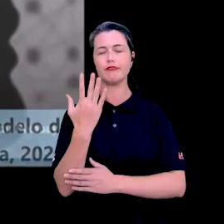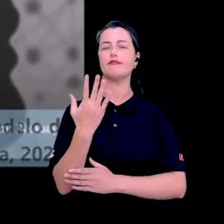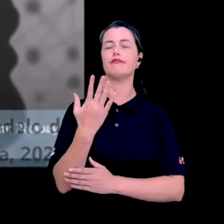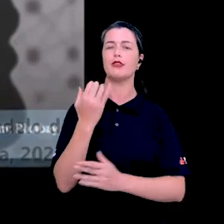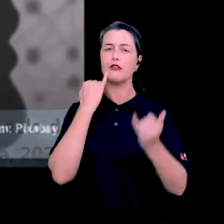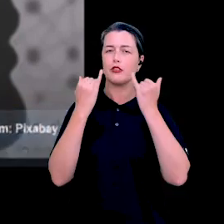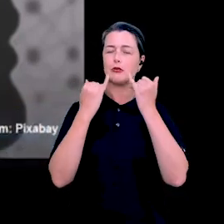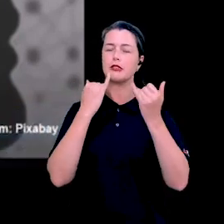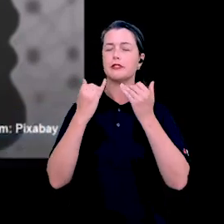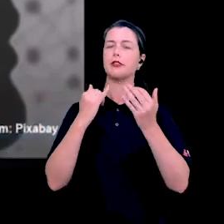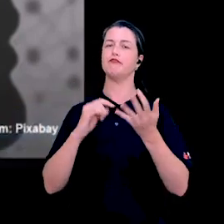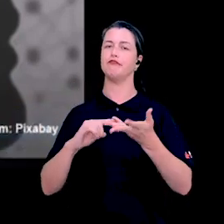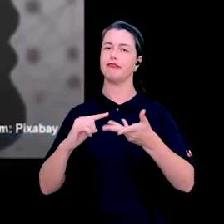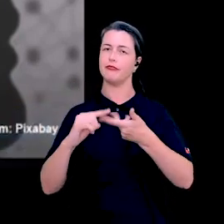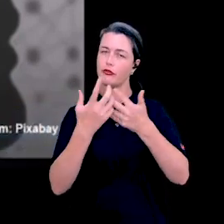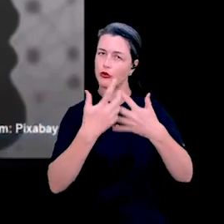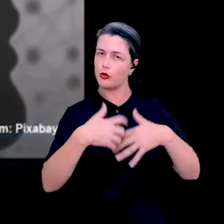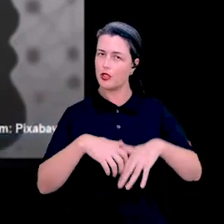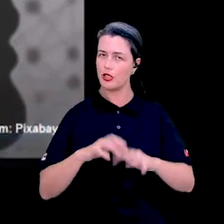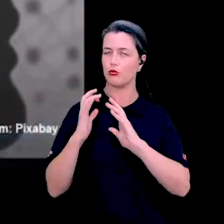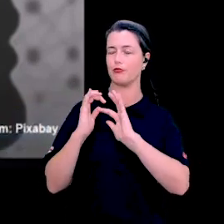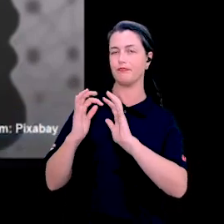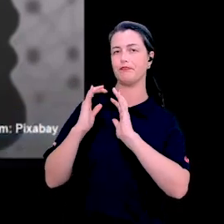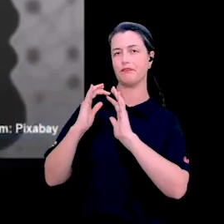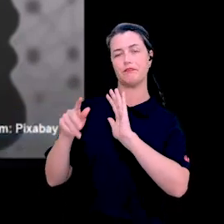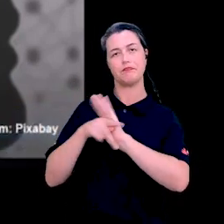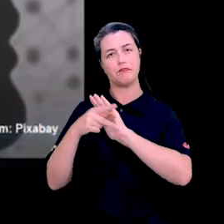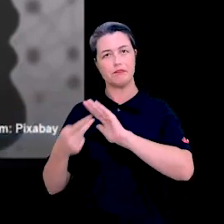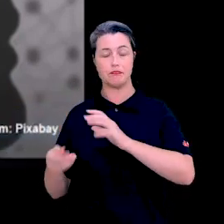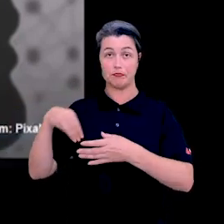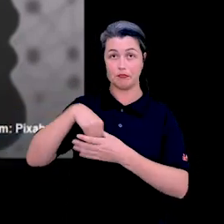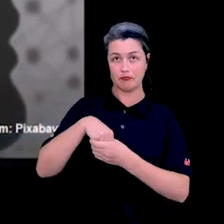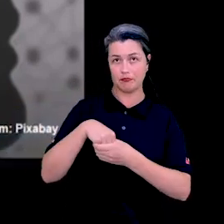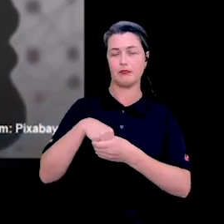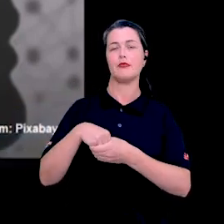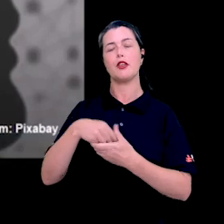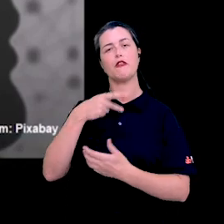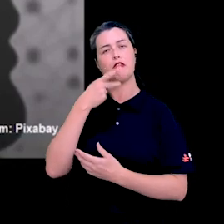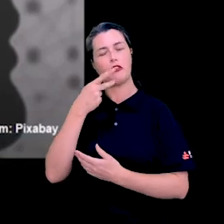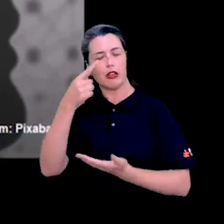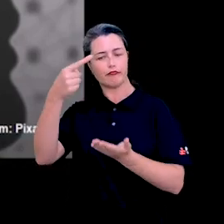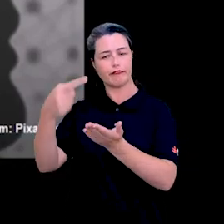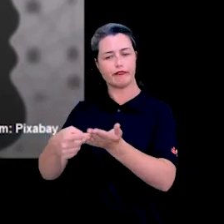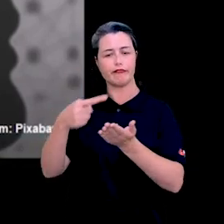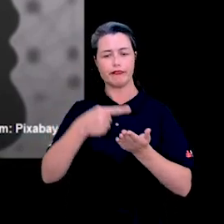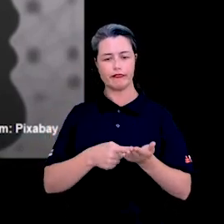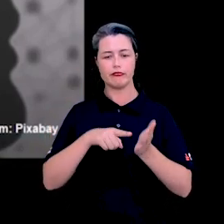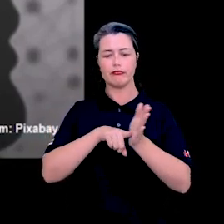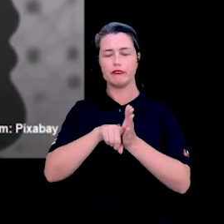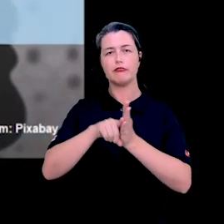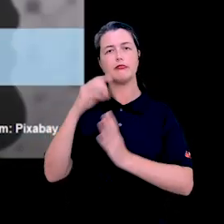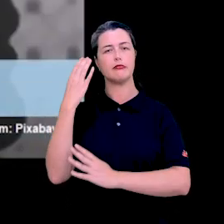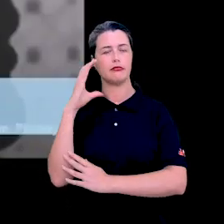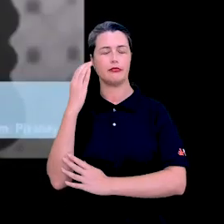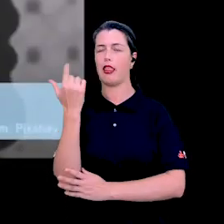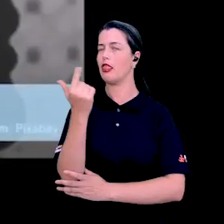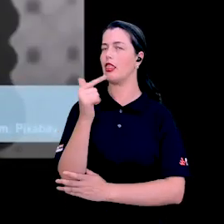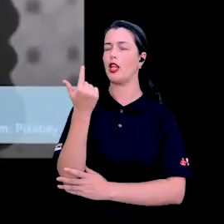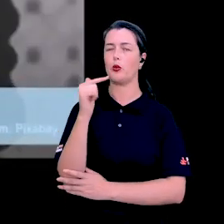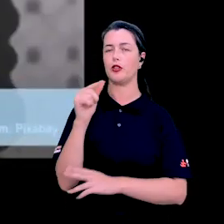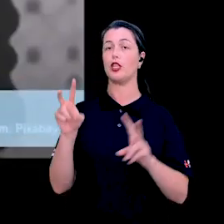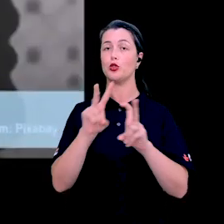funções executivas. E ele nos esclarece que não há consenso científico definindo as funções executivas e quais